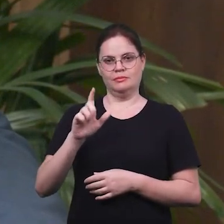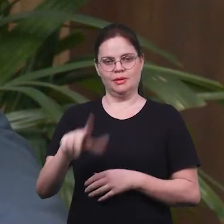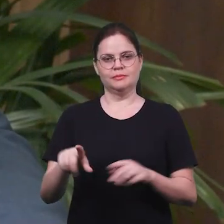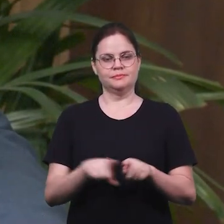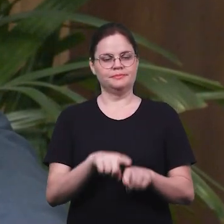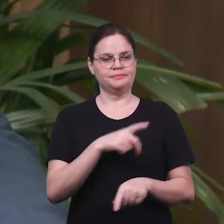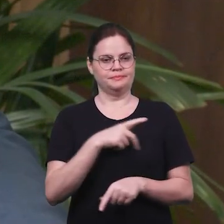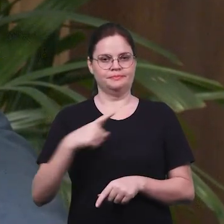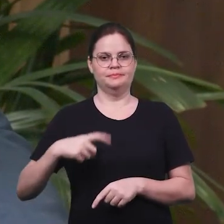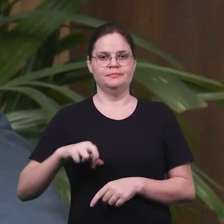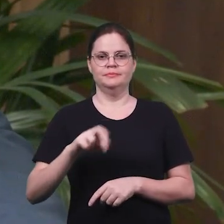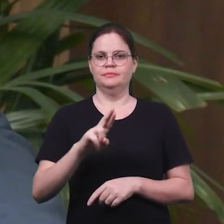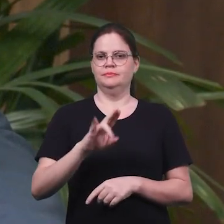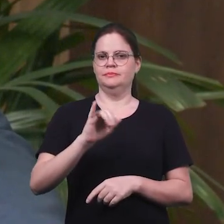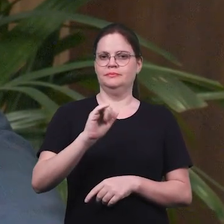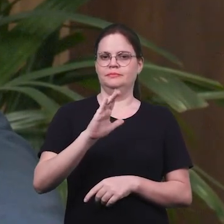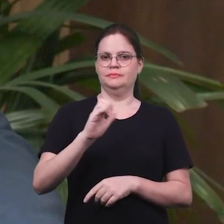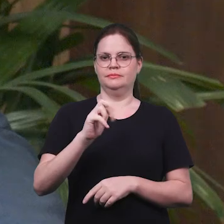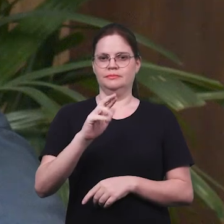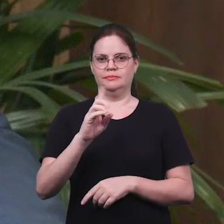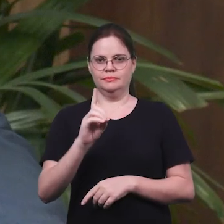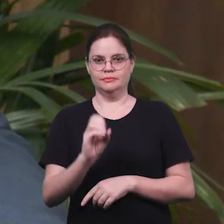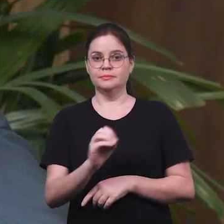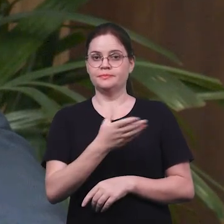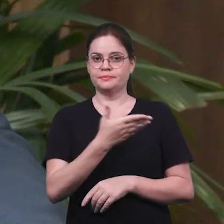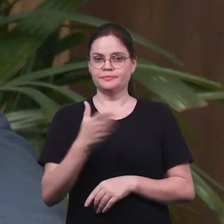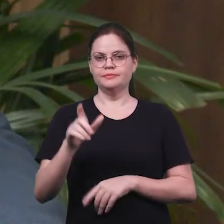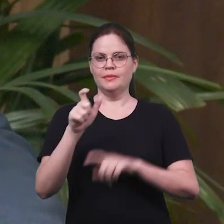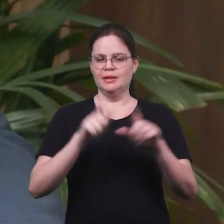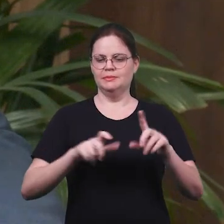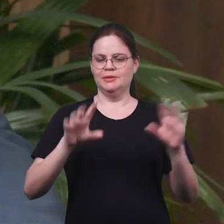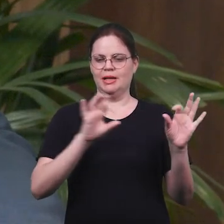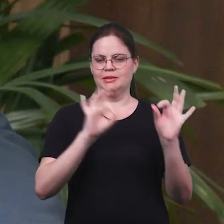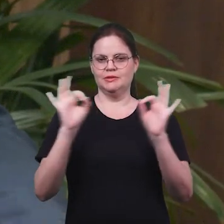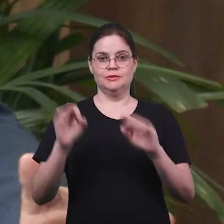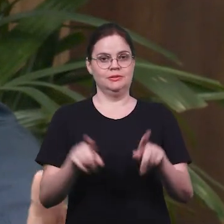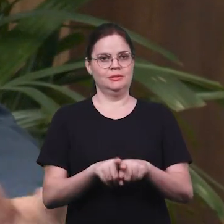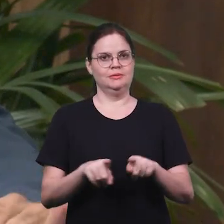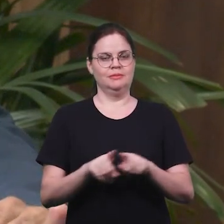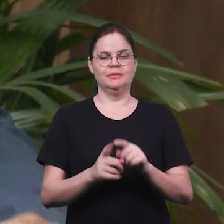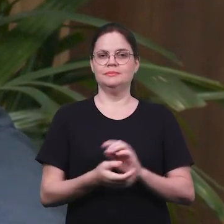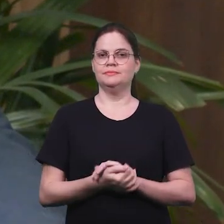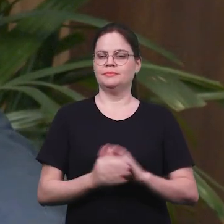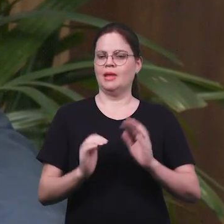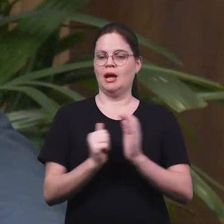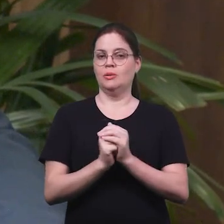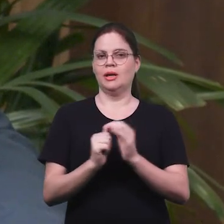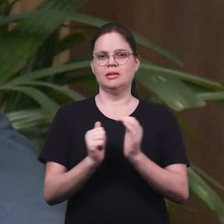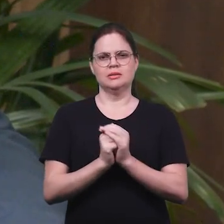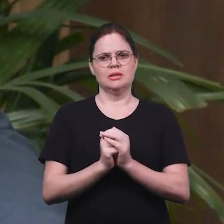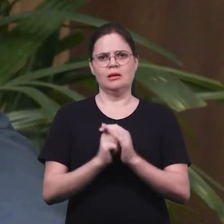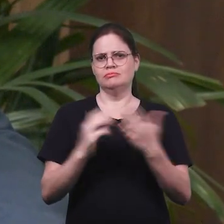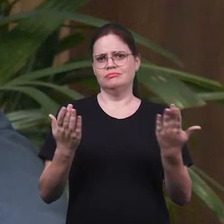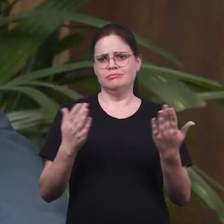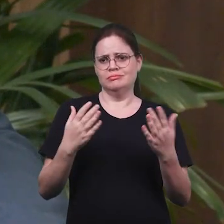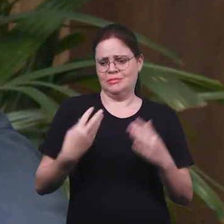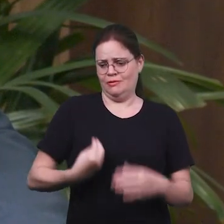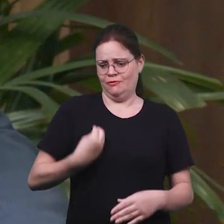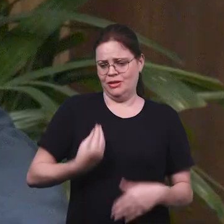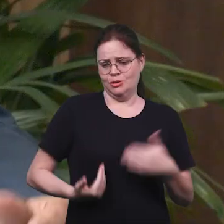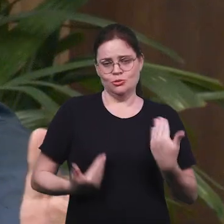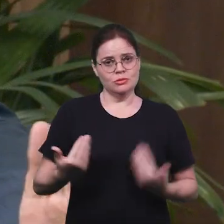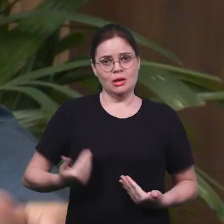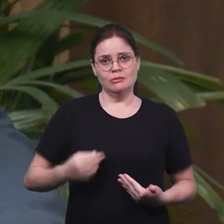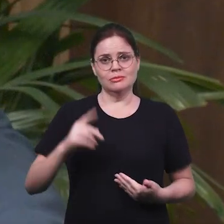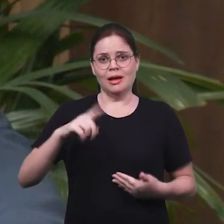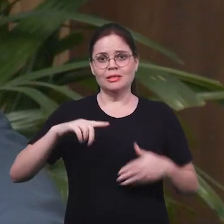Pai do Senhor, nossos queridos telespectadores. E a oração, ela é tudo na vida do crente, porque